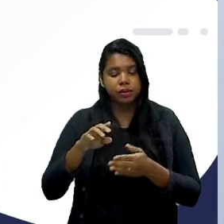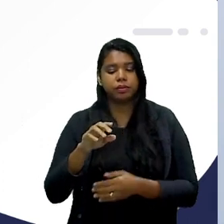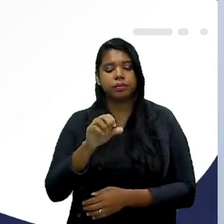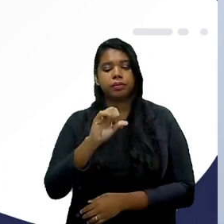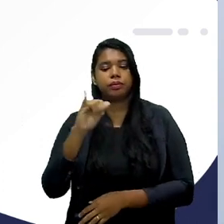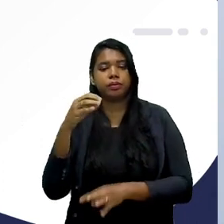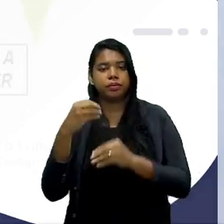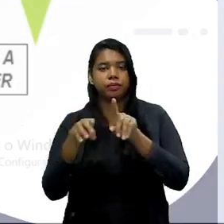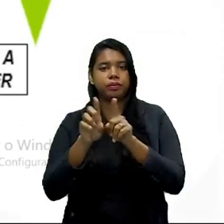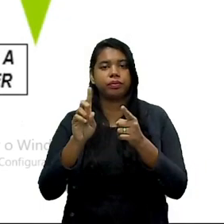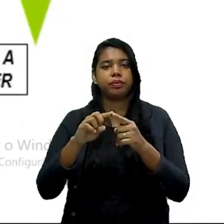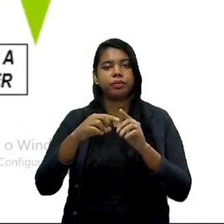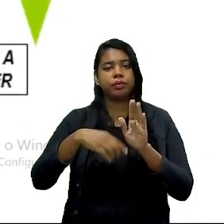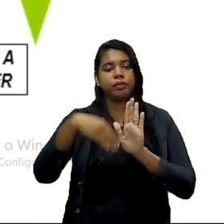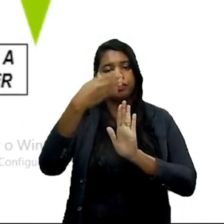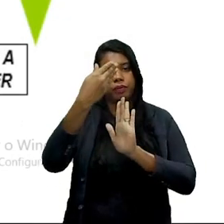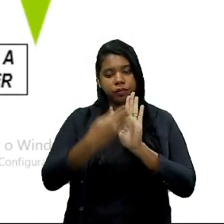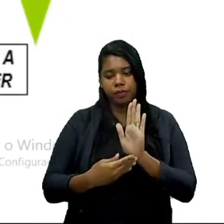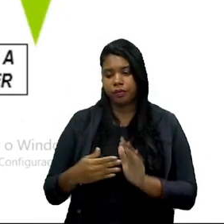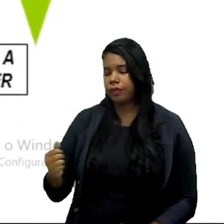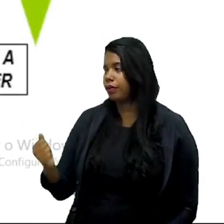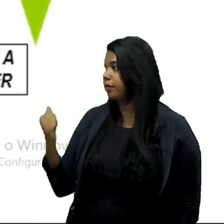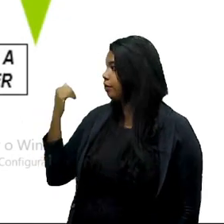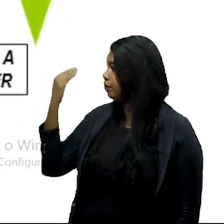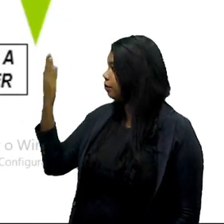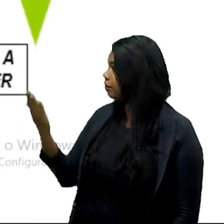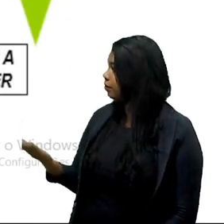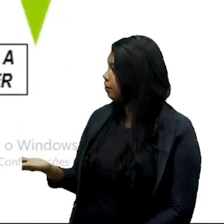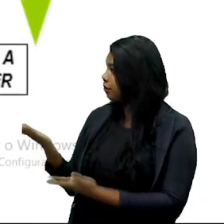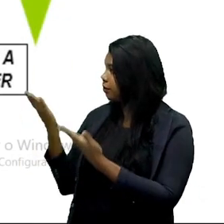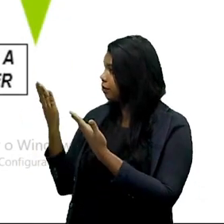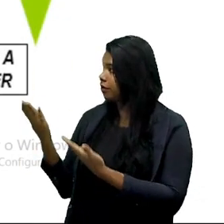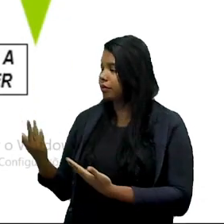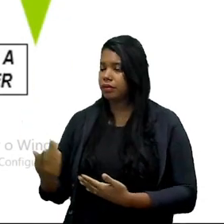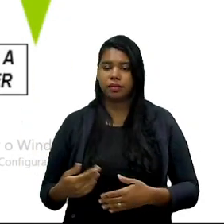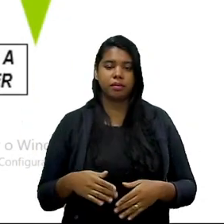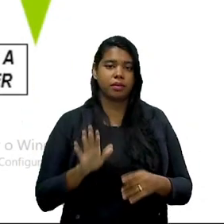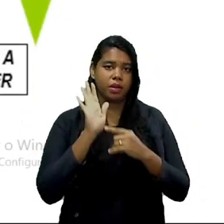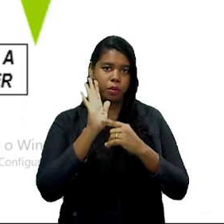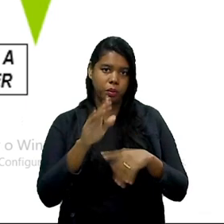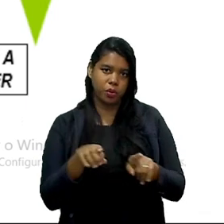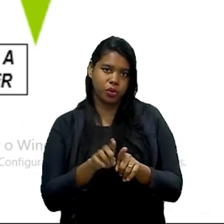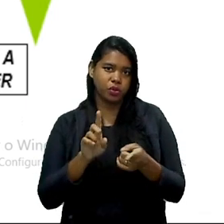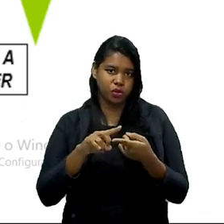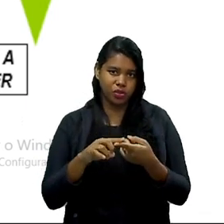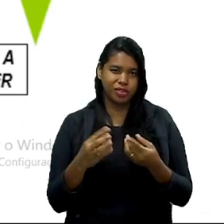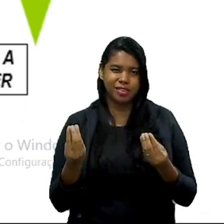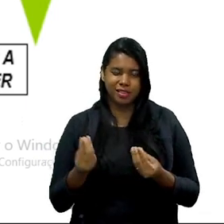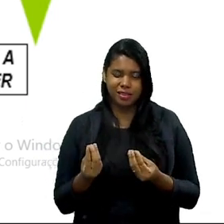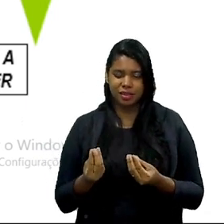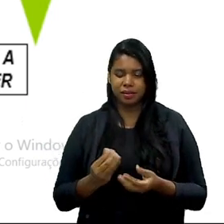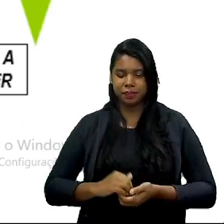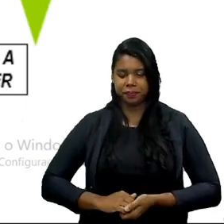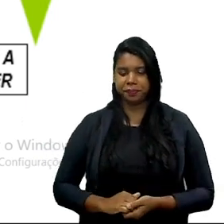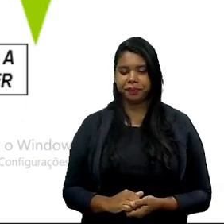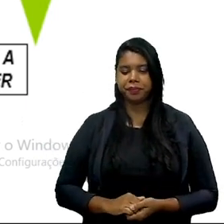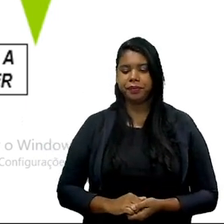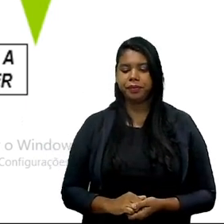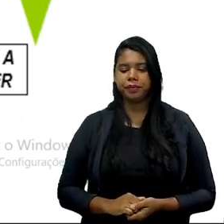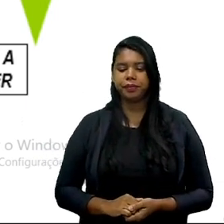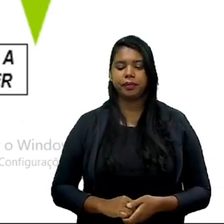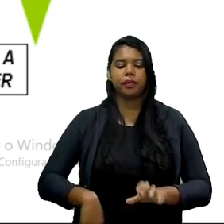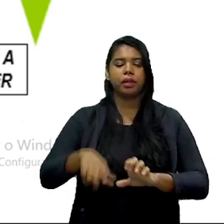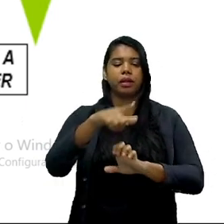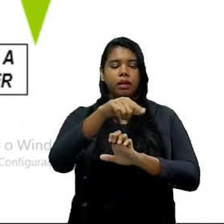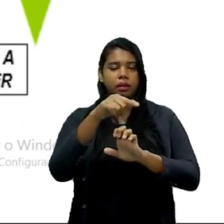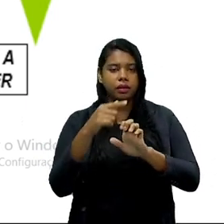Bom, aqui é um modelo mostrando realmente, na gestão do capital de giro, o que é que nós temos aí, ó. No primeiro momento, a empresa